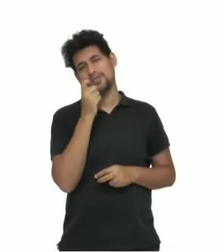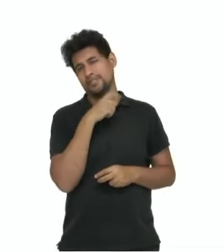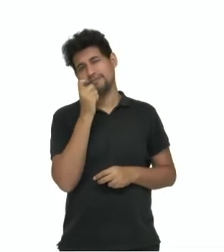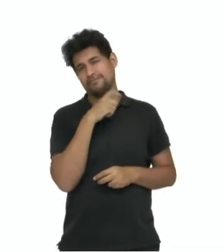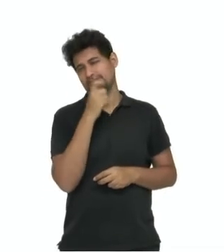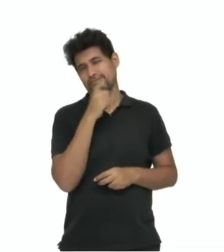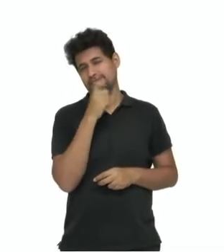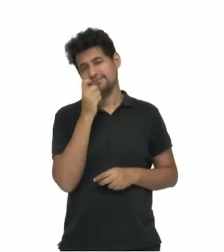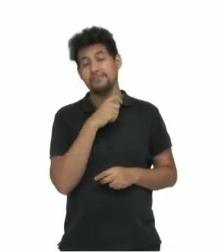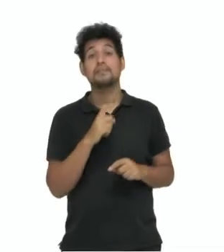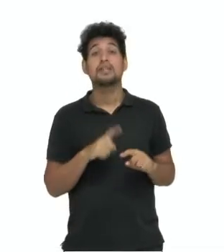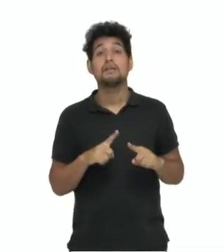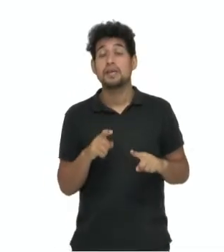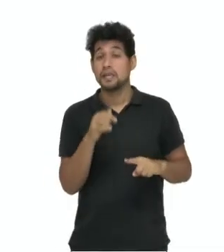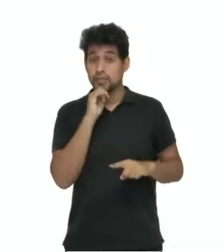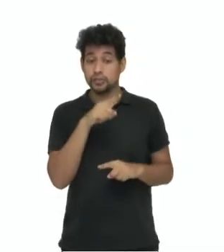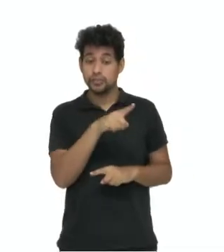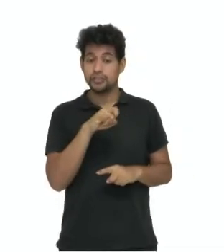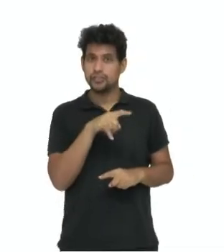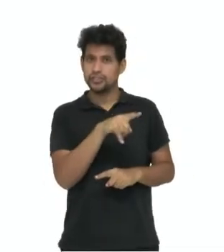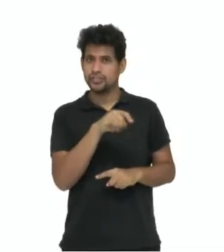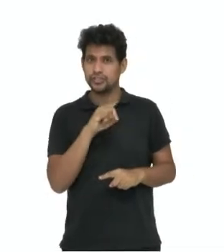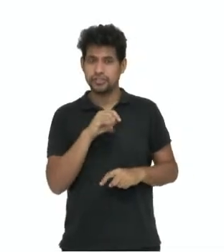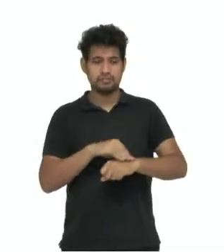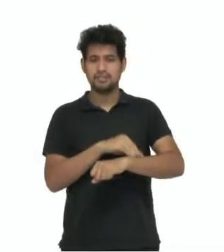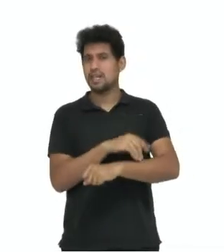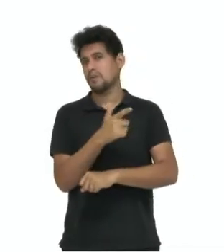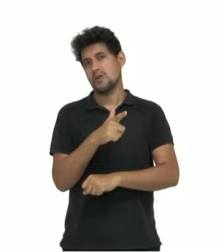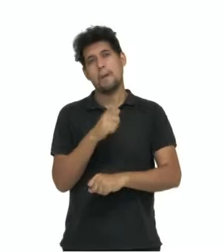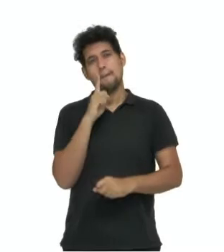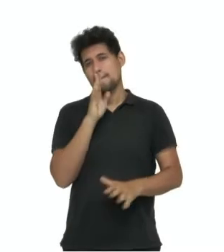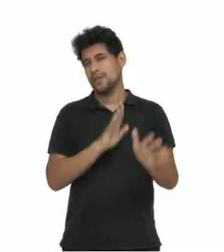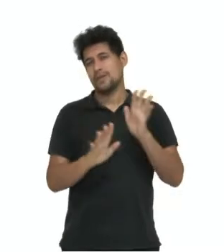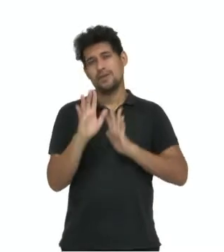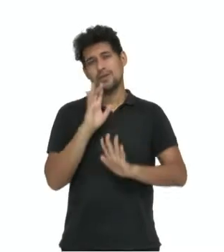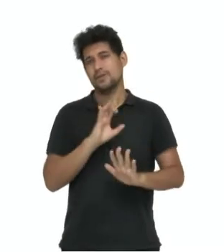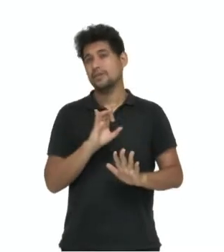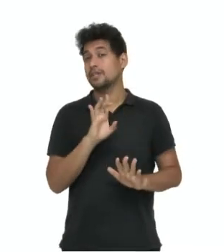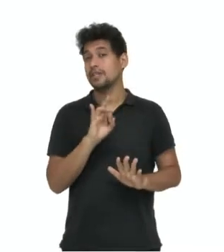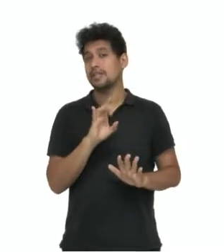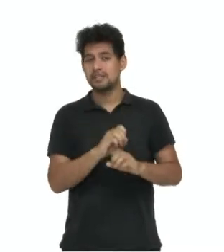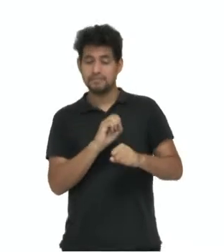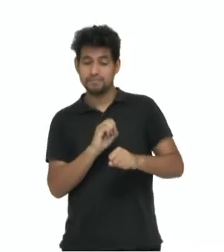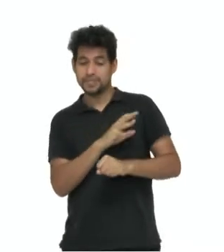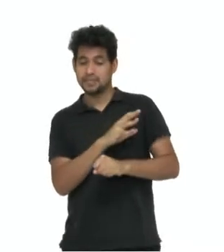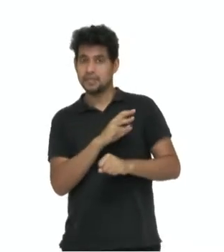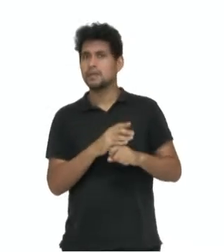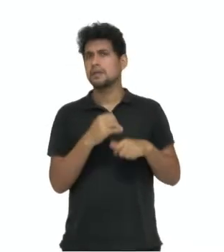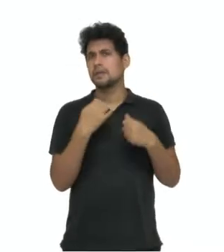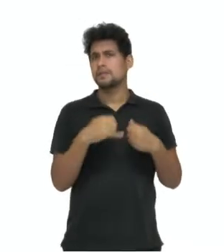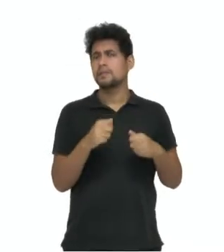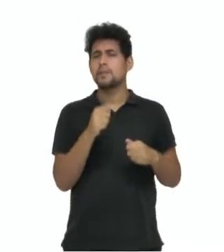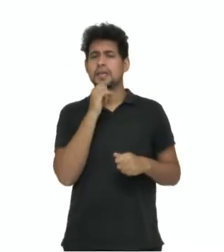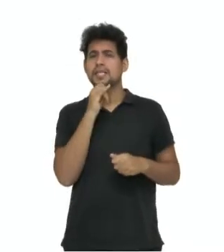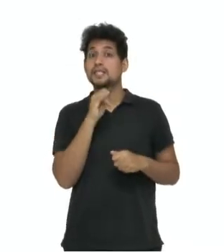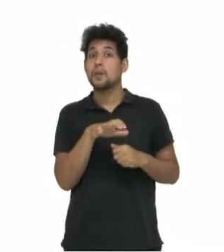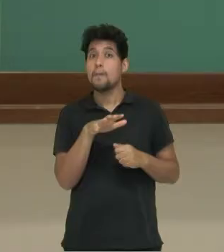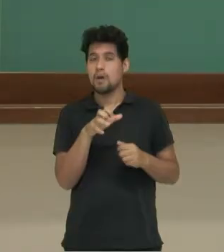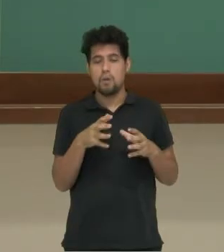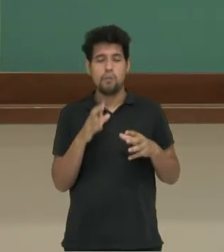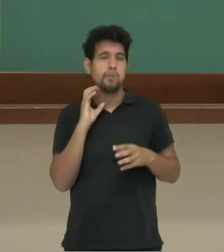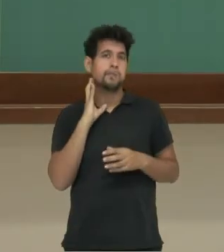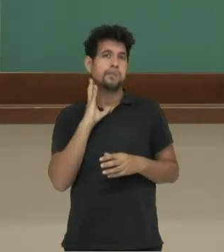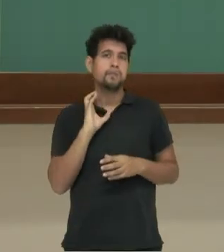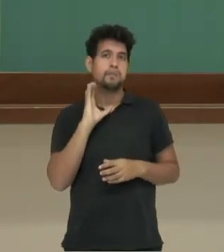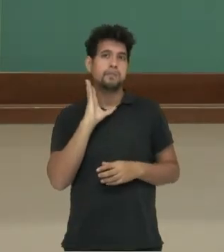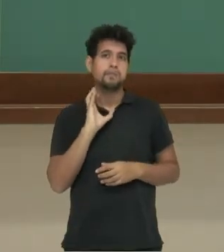tá? Na verdade, a urina do sapo, ela não faz mal algum, tá? É só apenas um método de ataque. Então, primeiro, quando você pega o sapo, por exemplo,